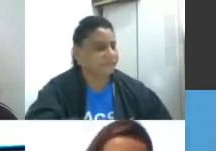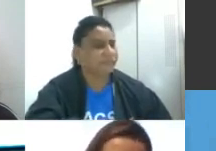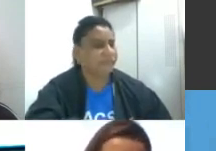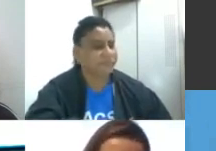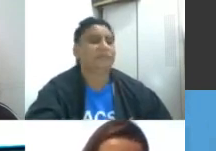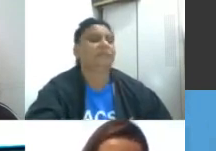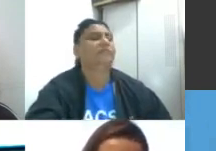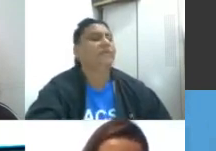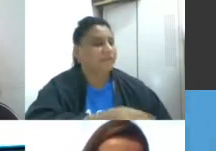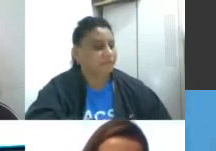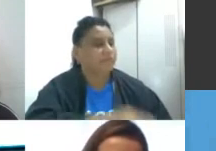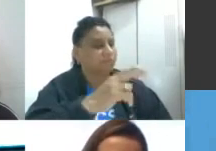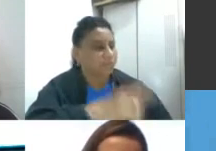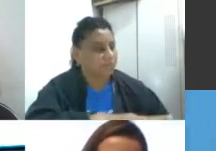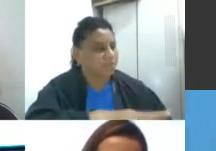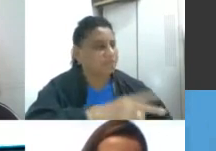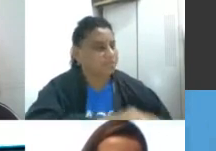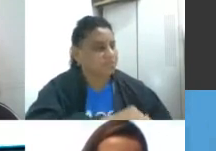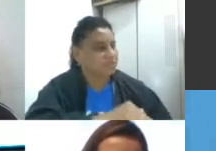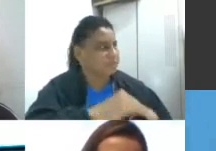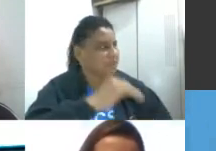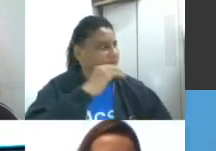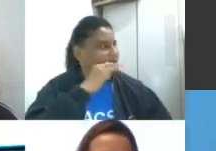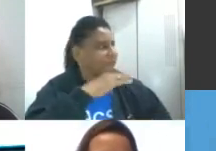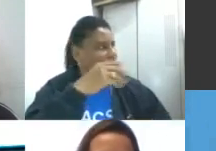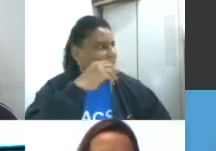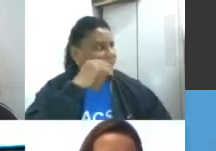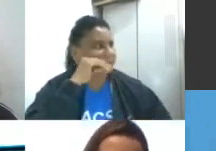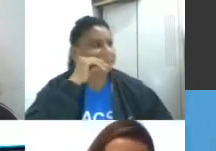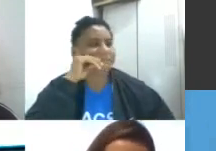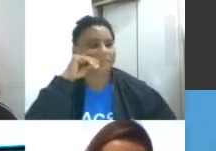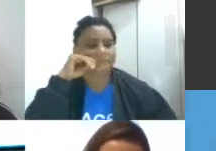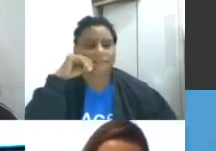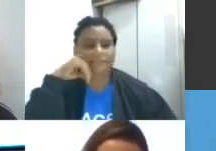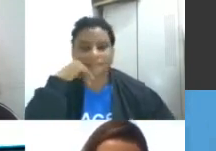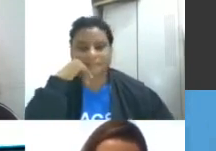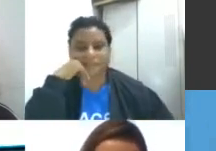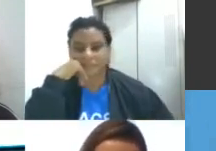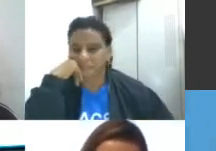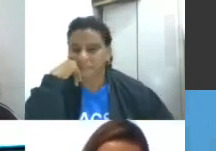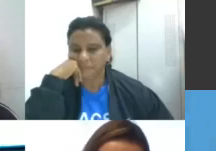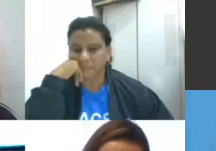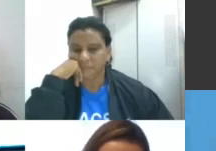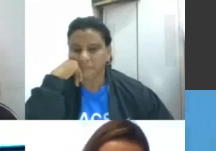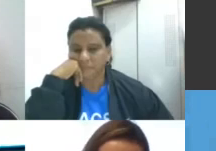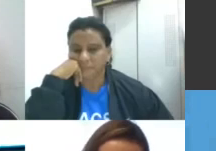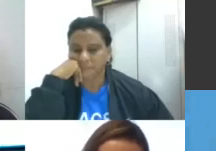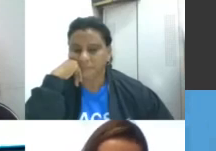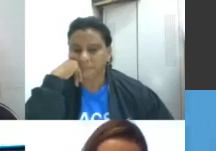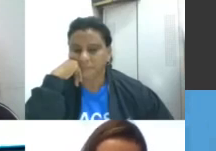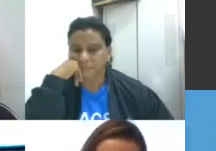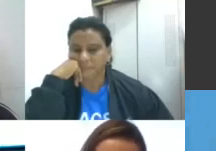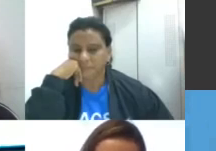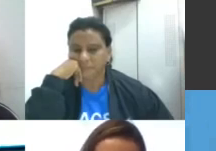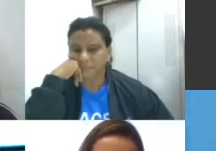voltar a fazer todos os exames para ver se ele tem uma tuberculose resistente por isso que ele voltou a tossir se não é tuberculose se ele tem alguma